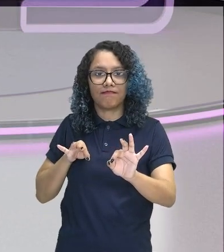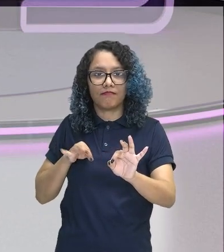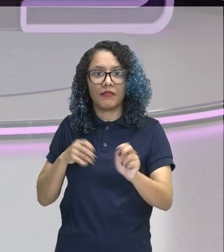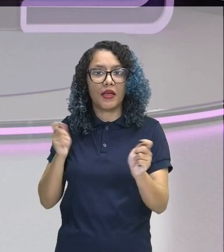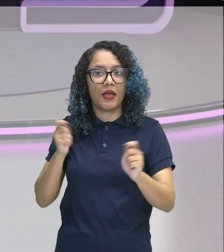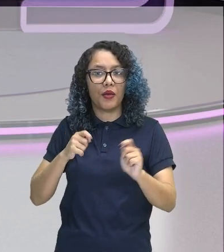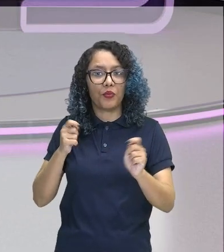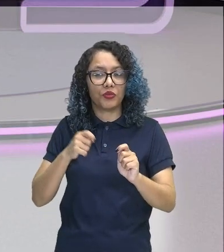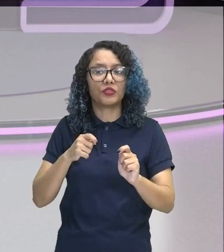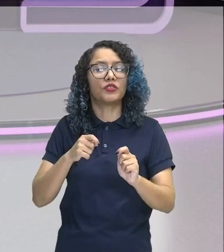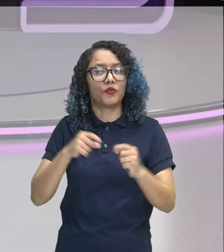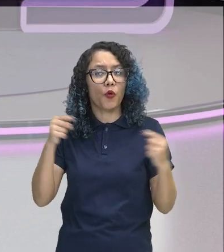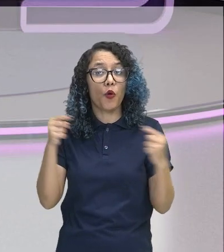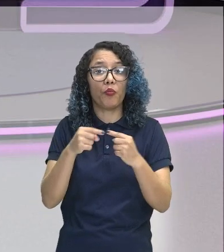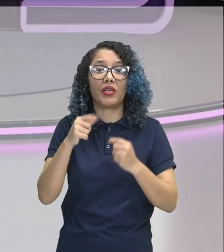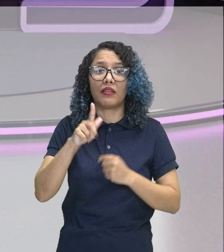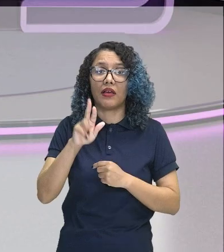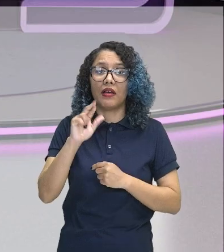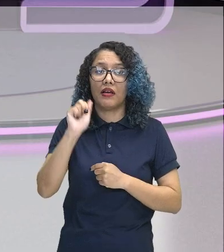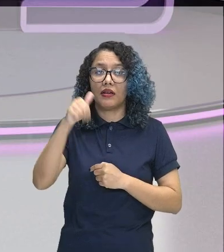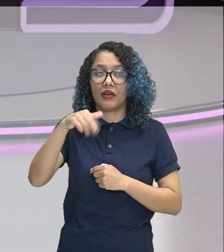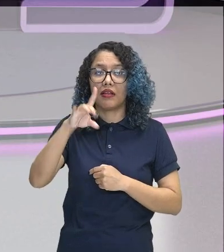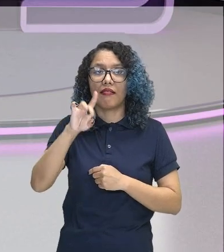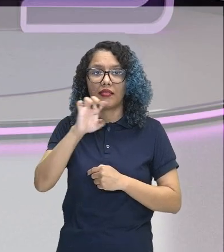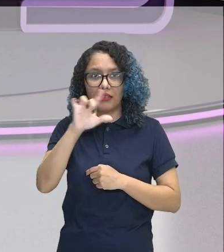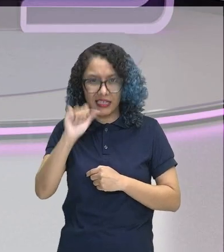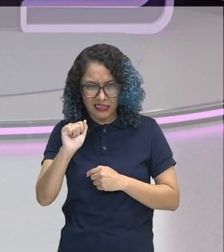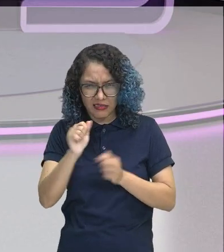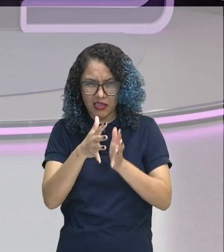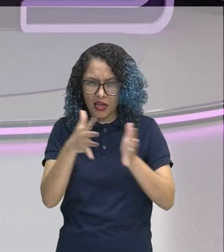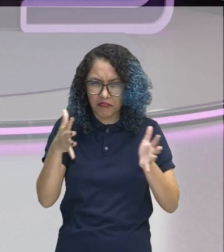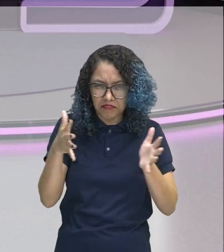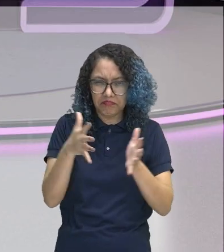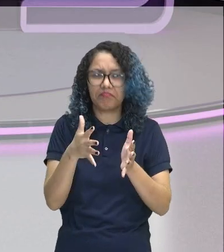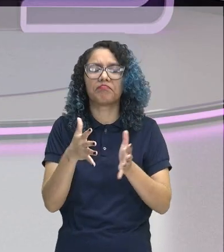dito que ele é uma grandeza, tá bom? Olha outro exemplo aqui, ó.